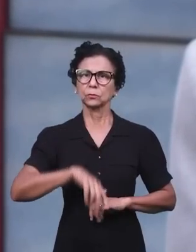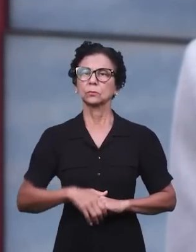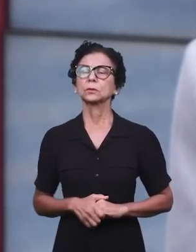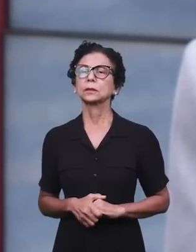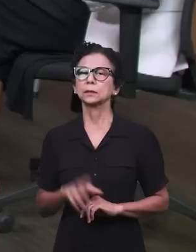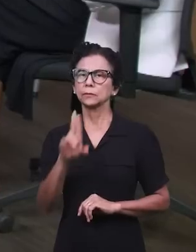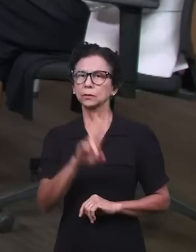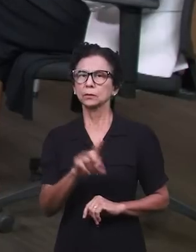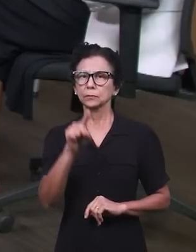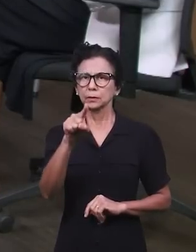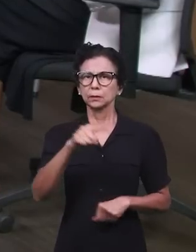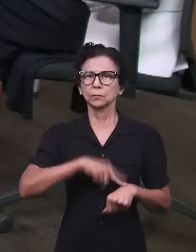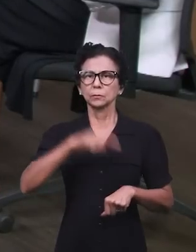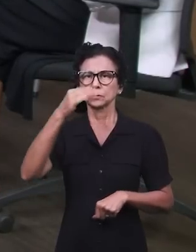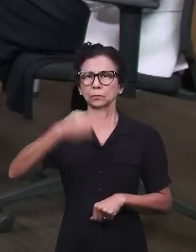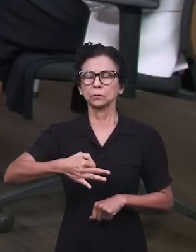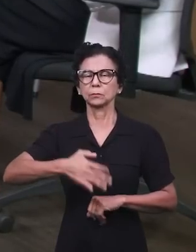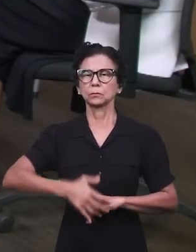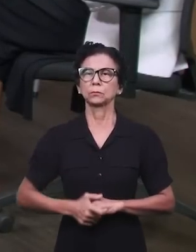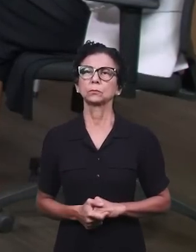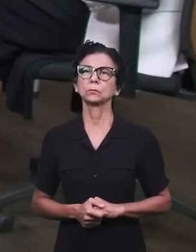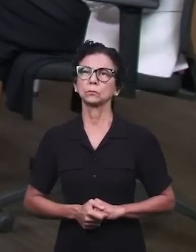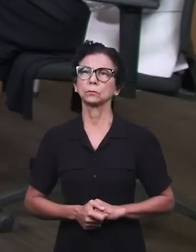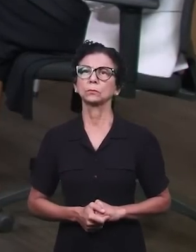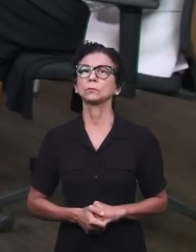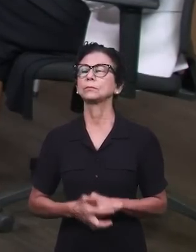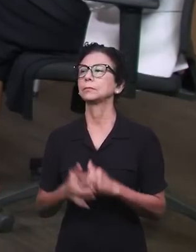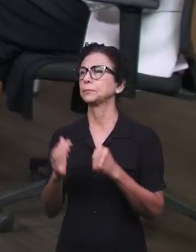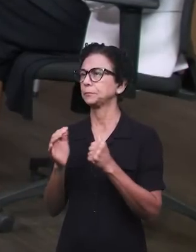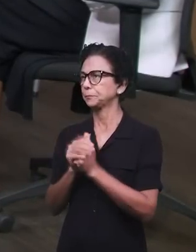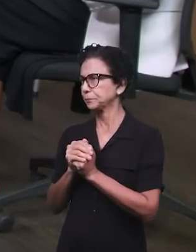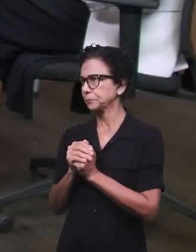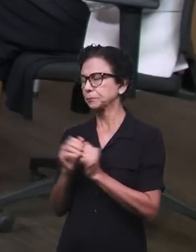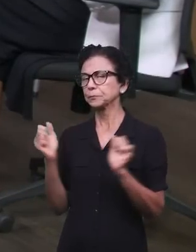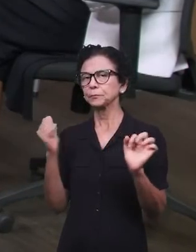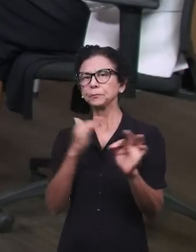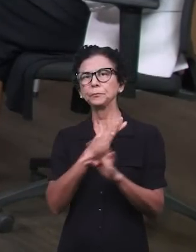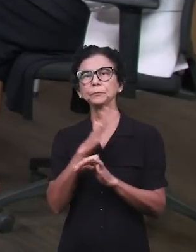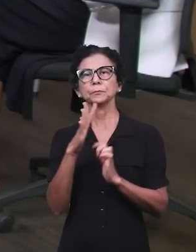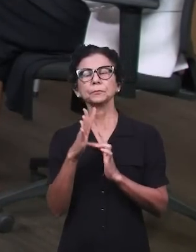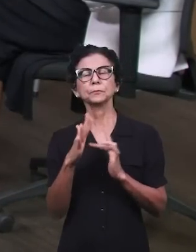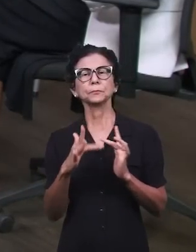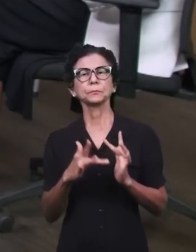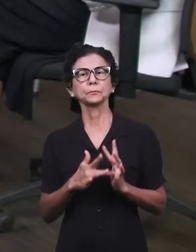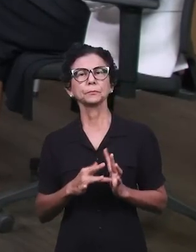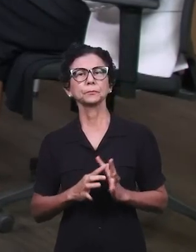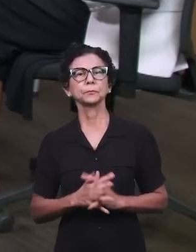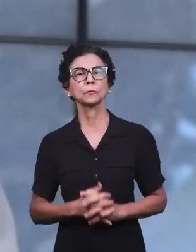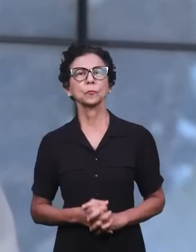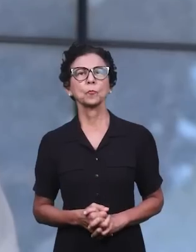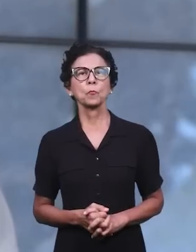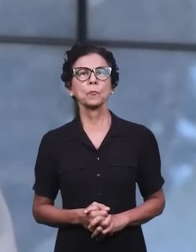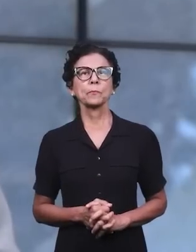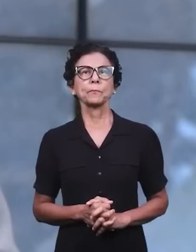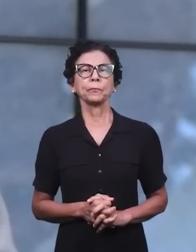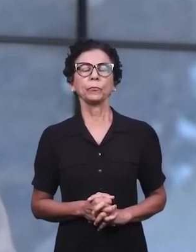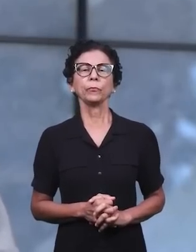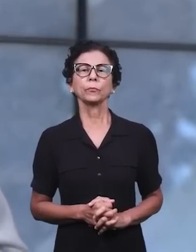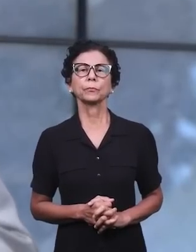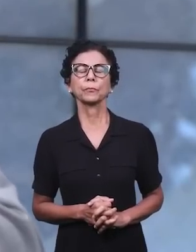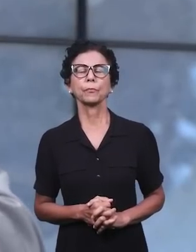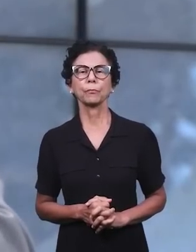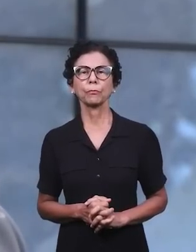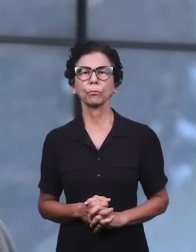certa. Amém? Amém. Glória a Jesus. Bom, a gente tem aqui agora 2